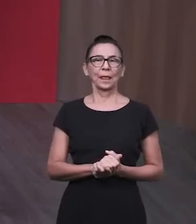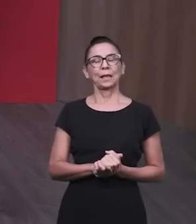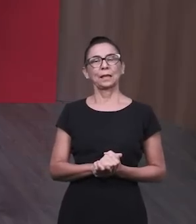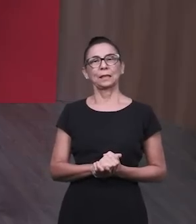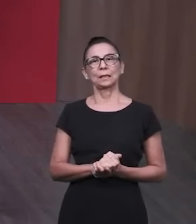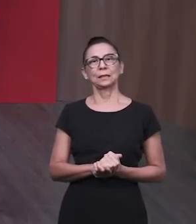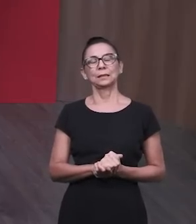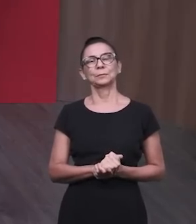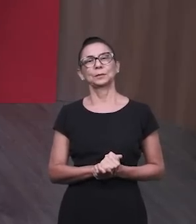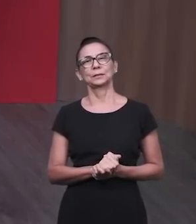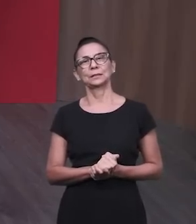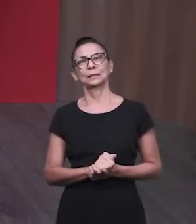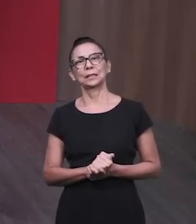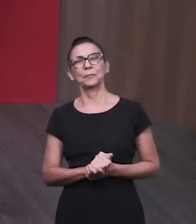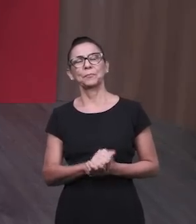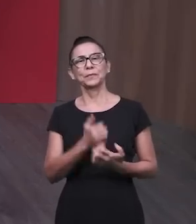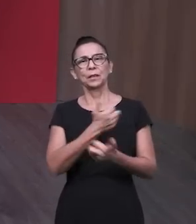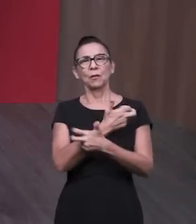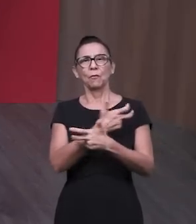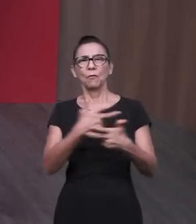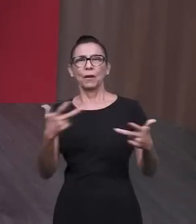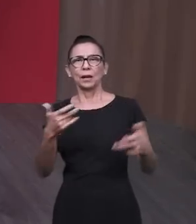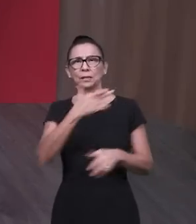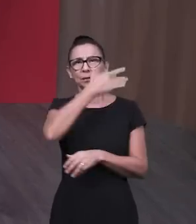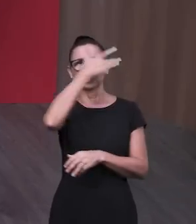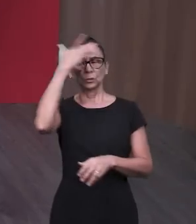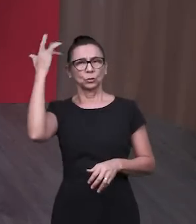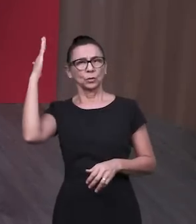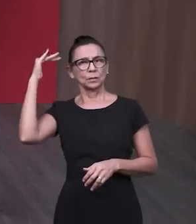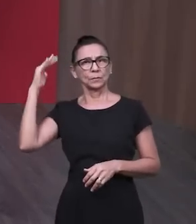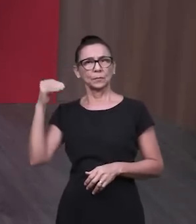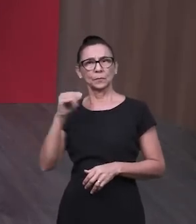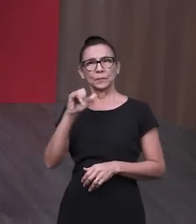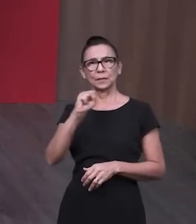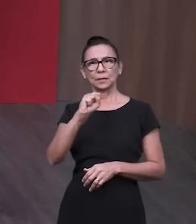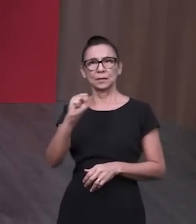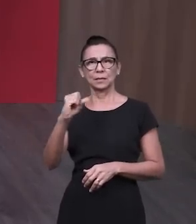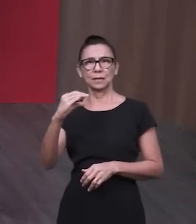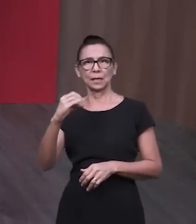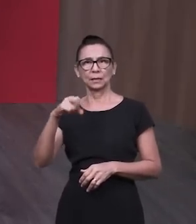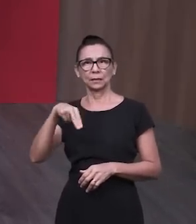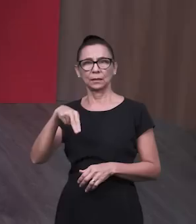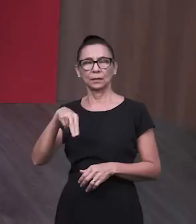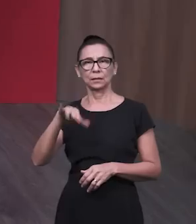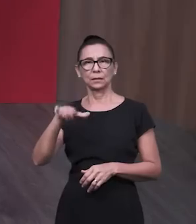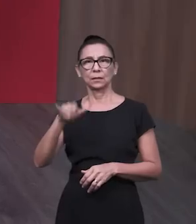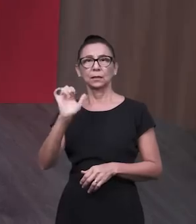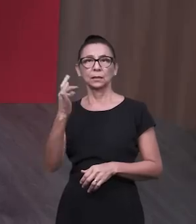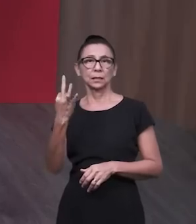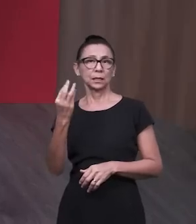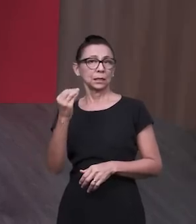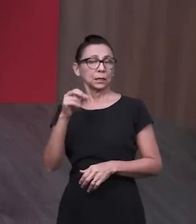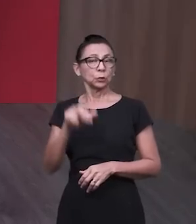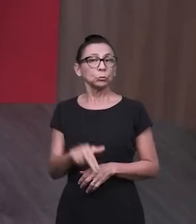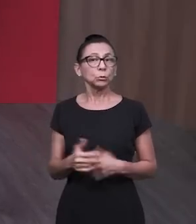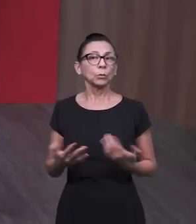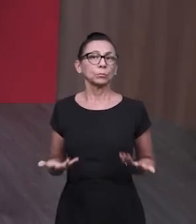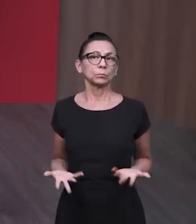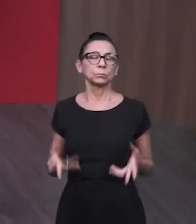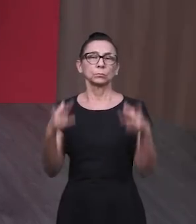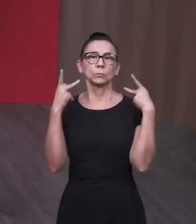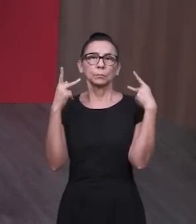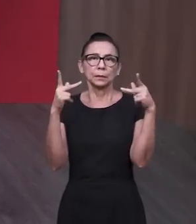homem inteligentíssimo, e há vários livros, textos dele, falando da palavra, pregando, não é